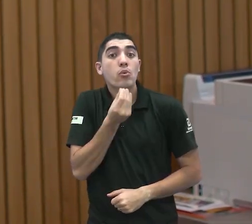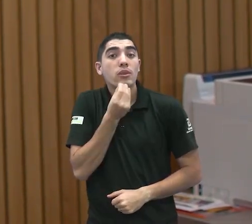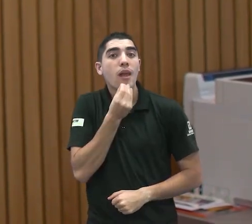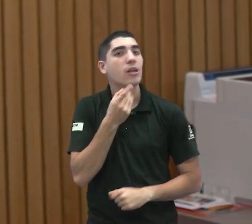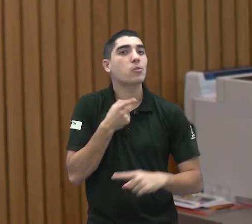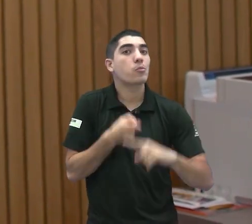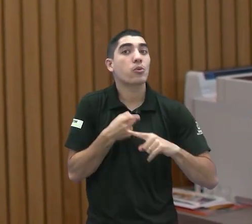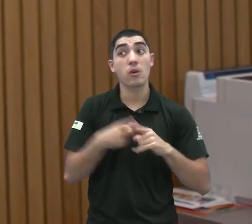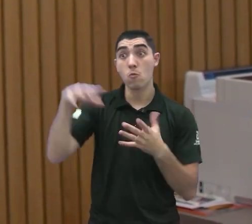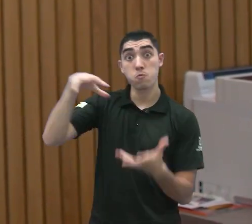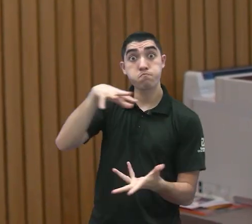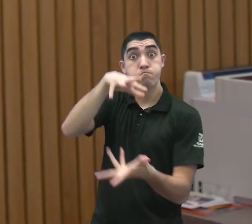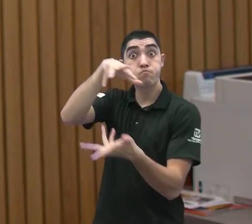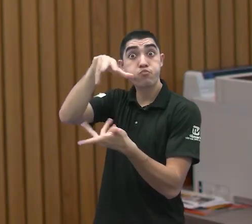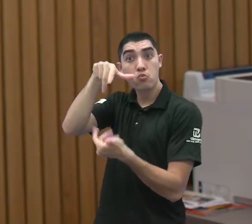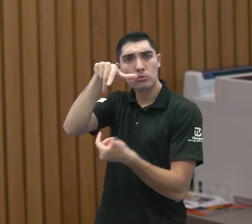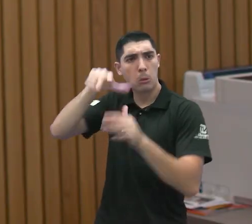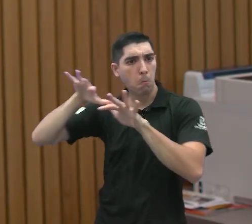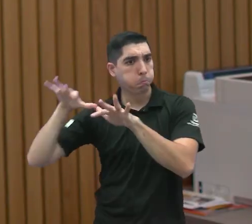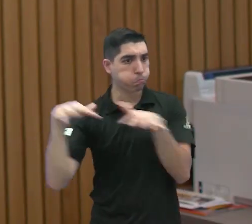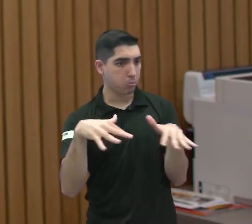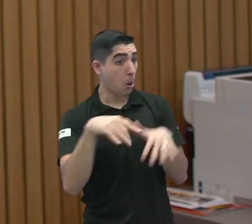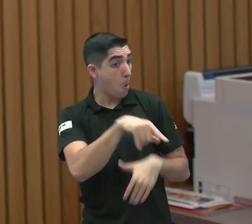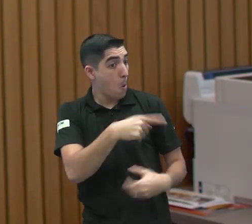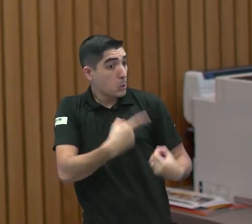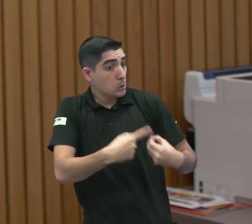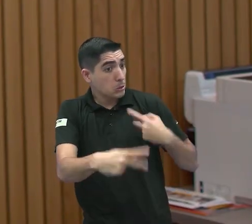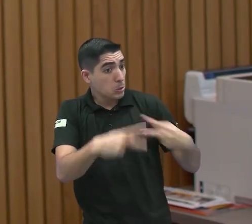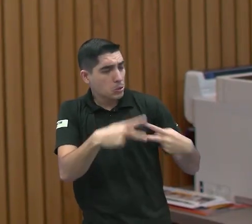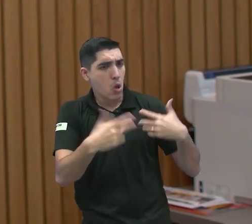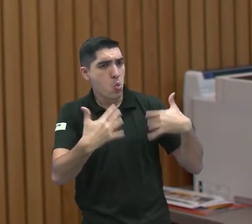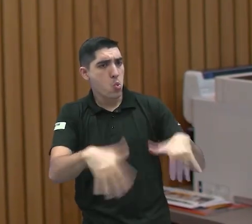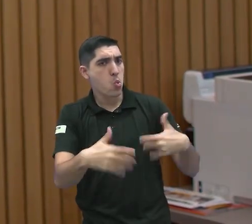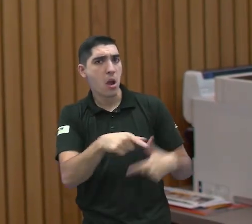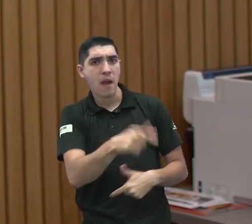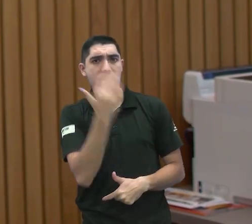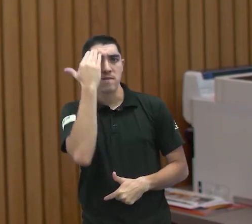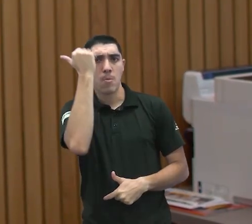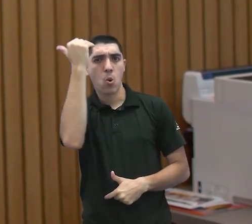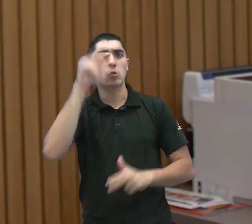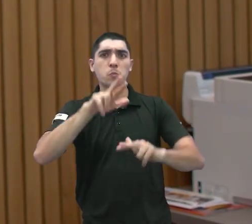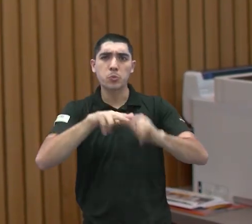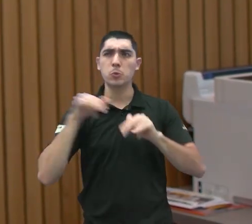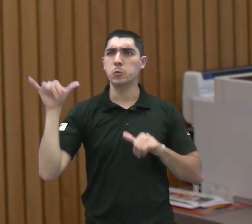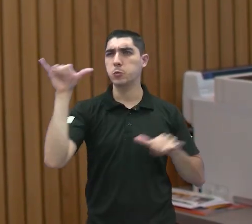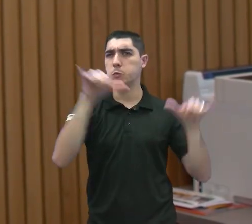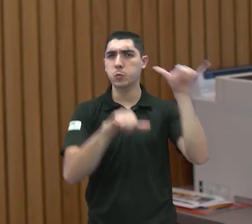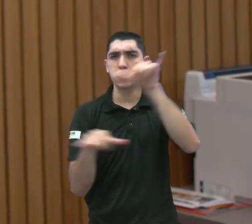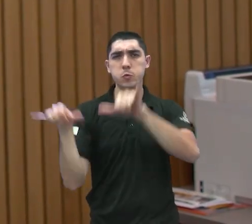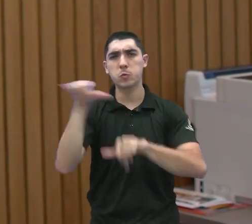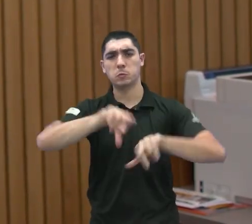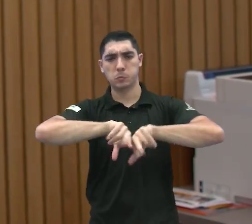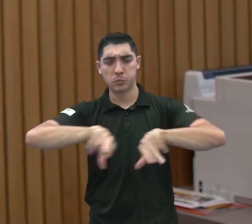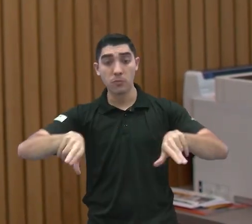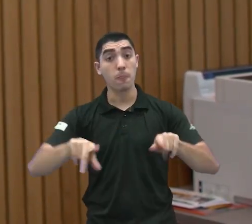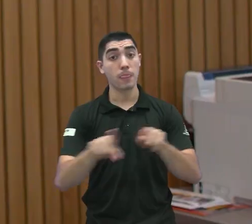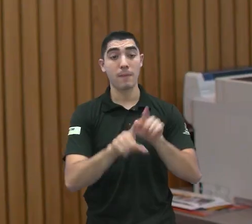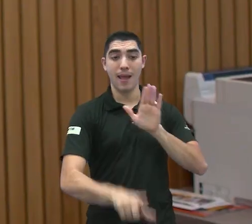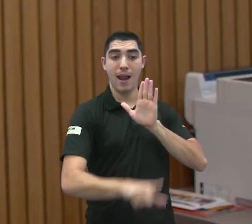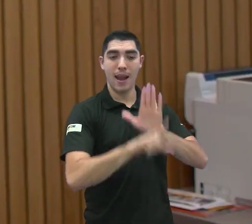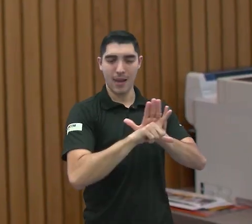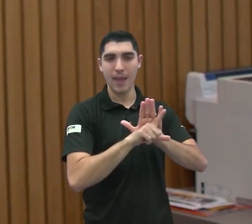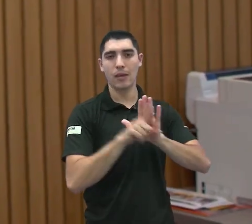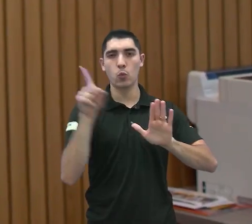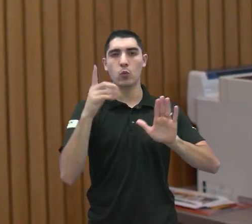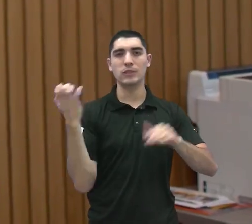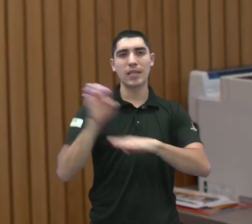de oportunidades para o mundo. E dar essa nomenclatura reforça a vocação que São José dos Campos tem, a lei que foi aprovada no